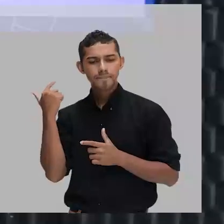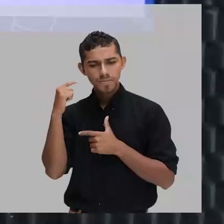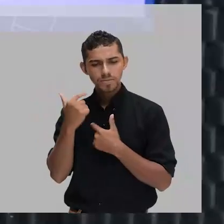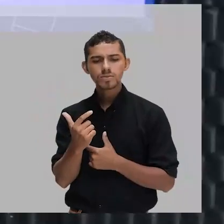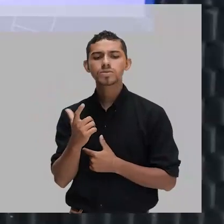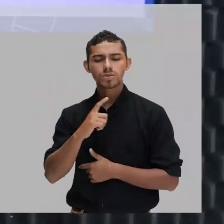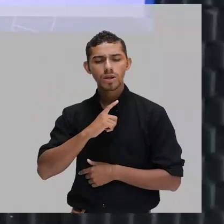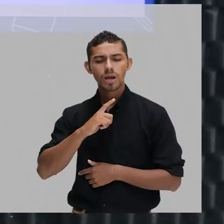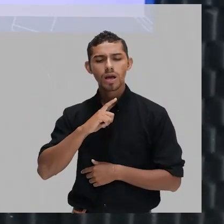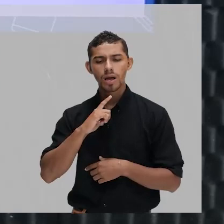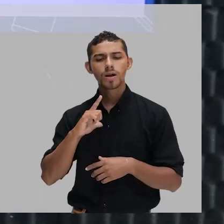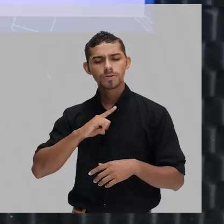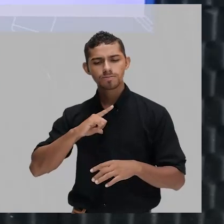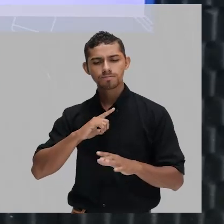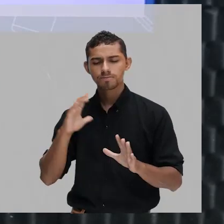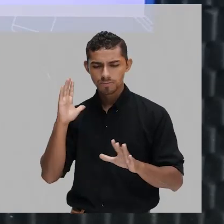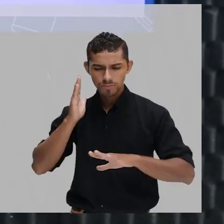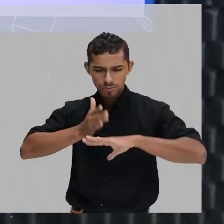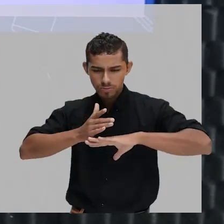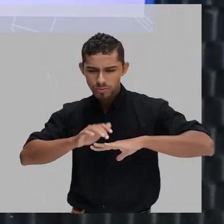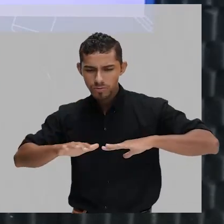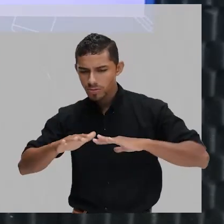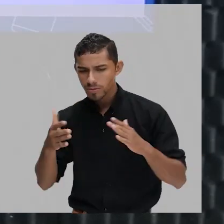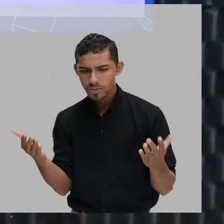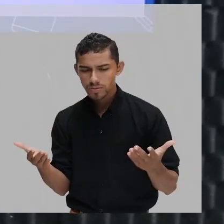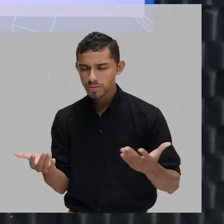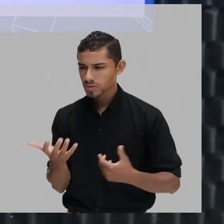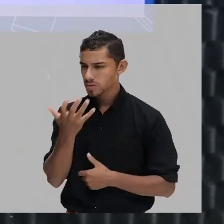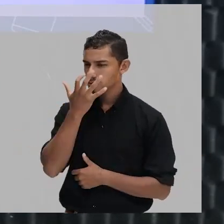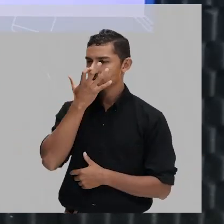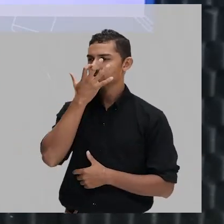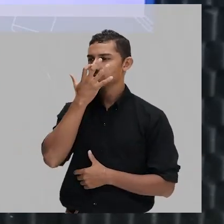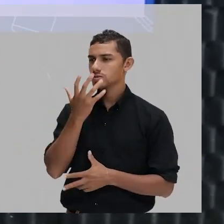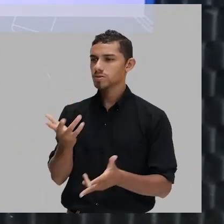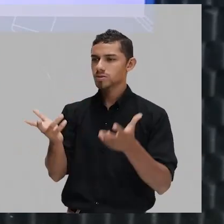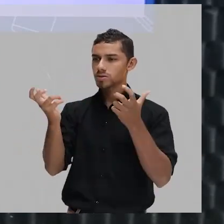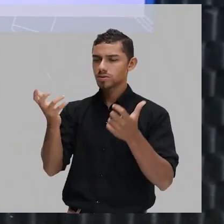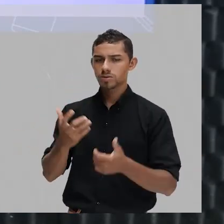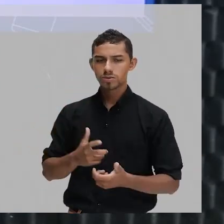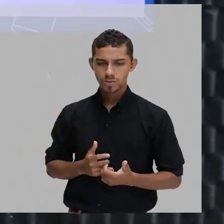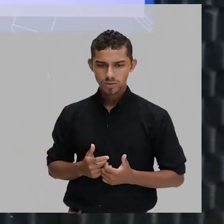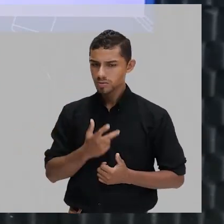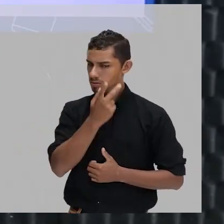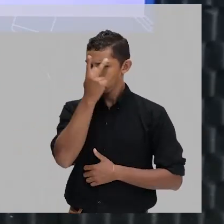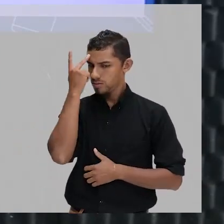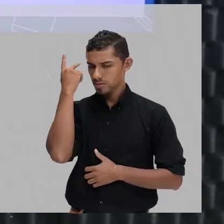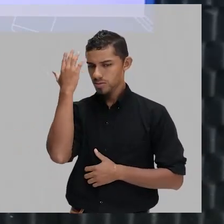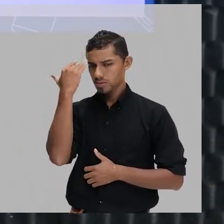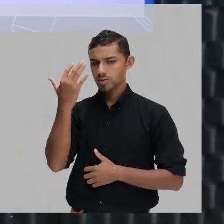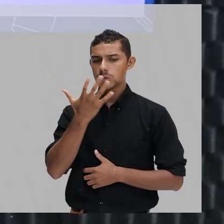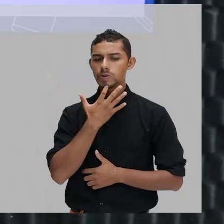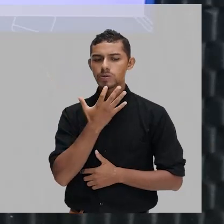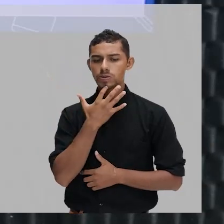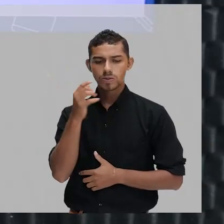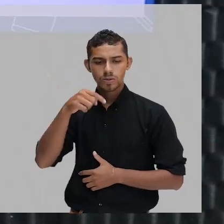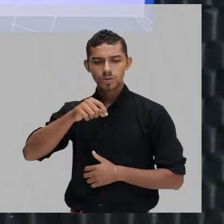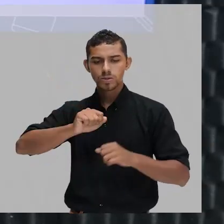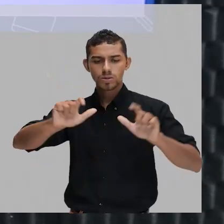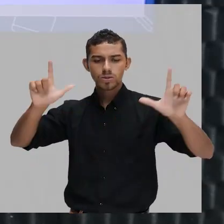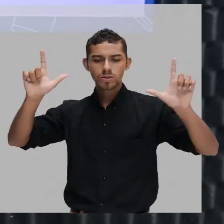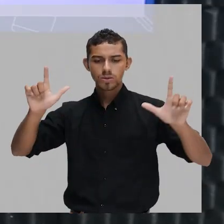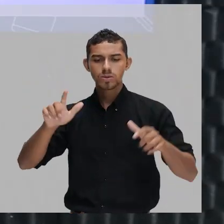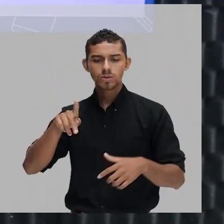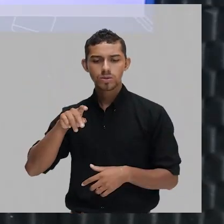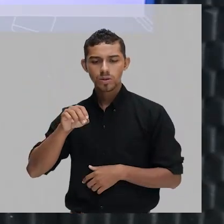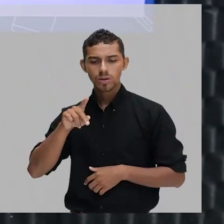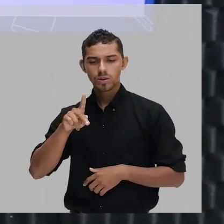porque eles têm essa pegada mais contemporânea. Você olha e você identifica personagens que já são conhecidos do meio, inclusive comercial, pop e assim